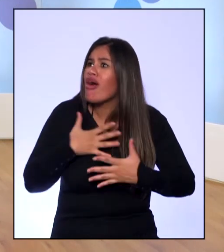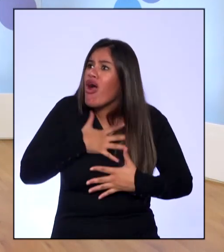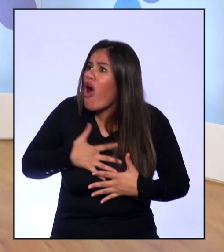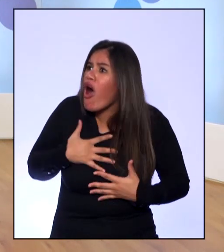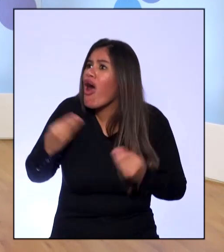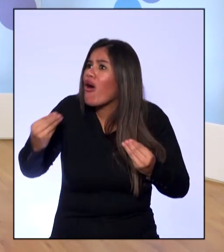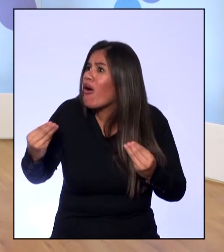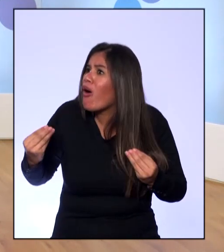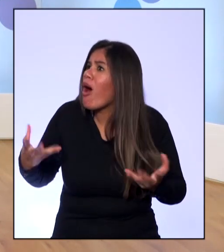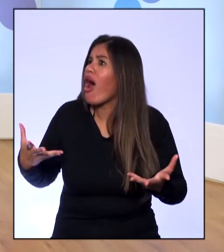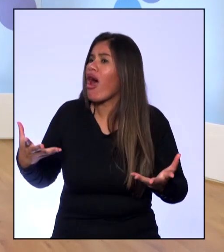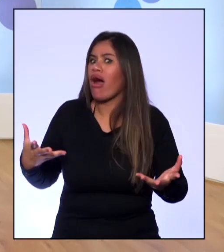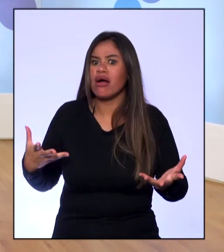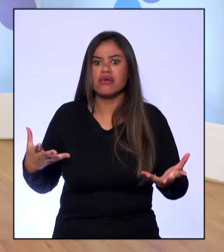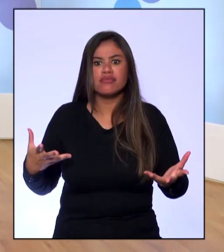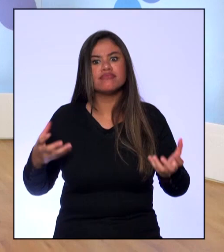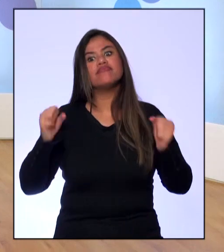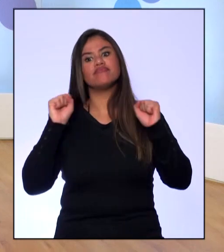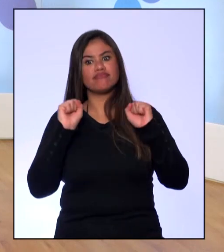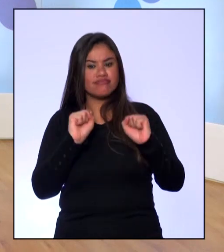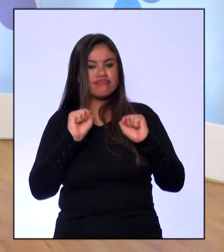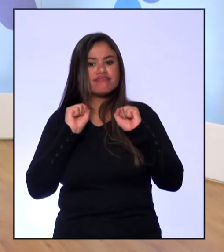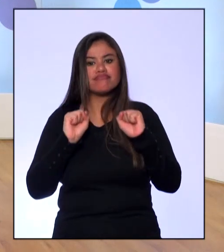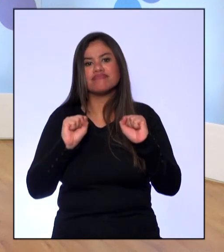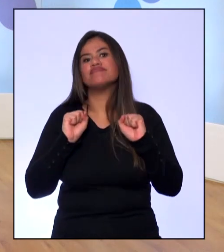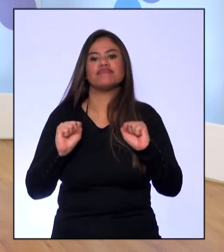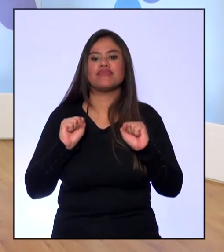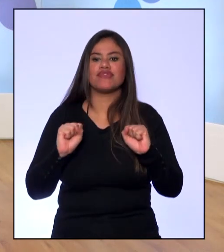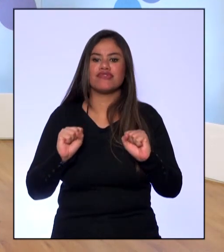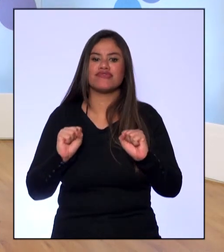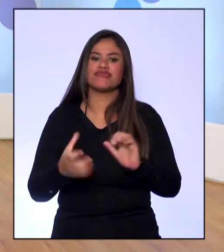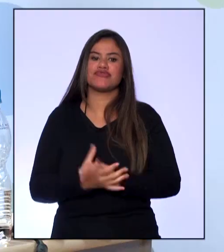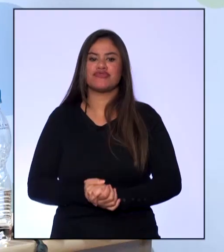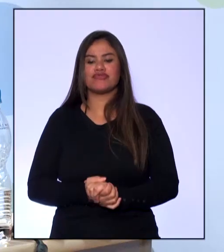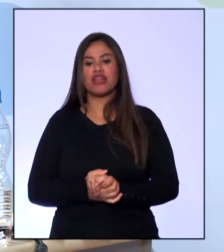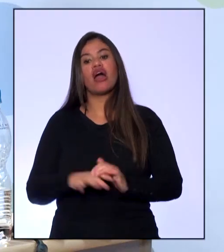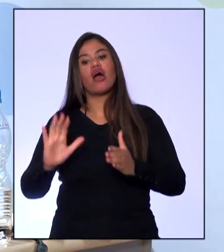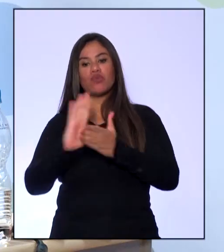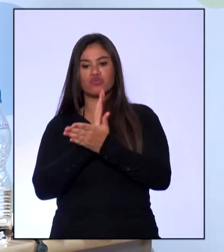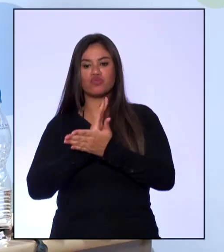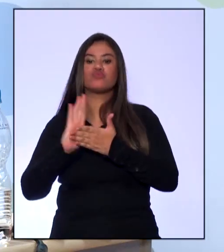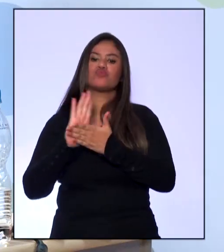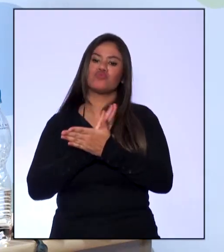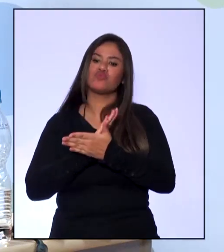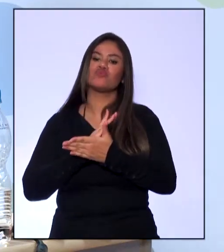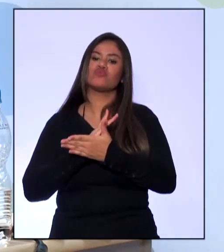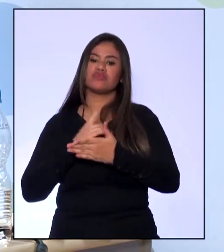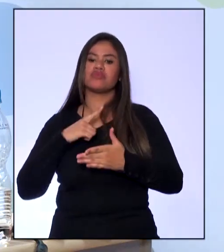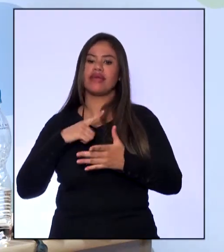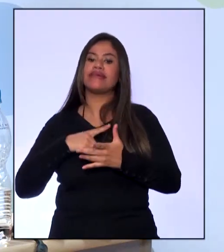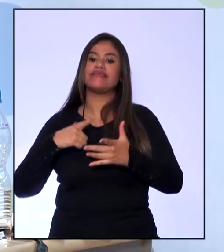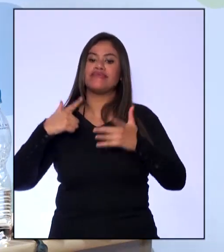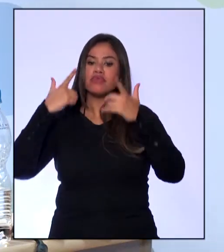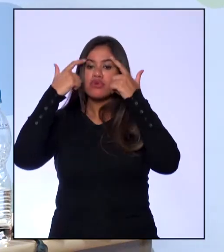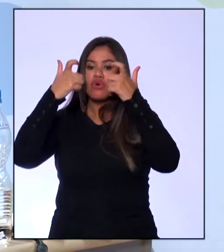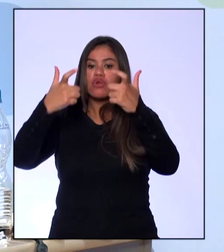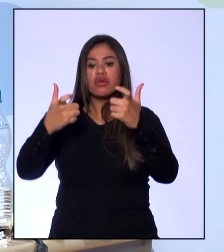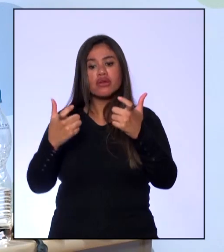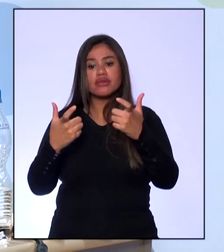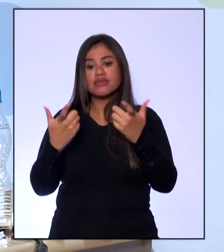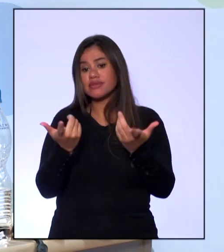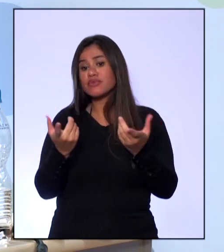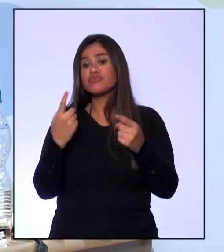que se agridem por motivos mais insignificantes do que esse, professora. Pois bem, é verdade, professor Mauro, é verdade. Então, quando